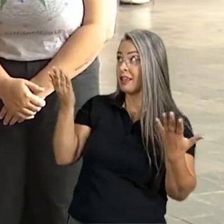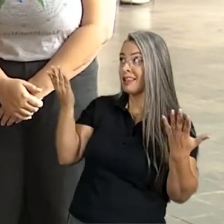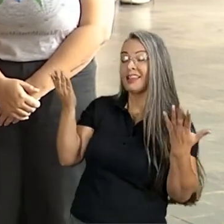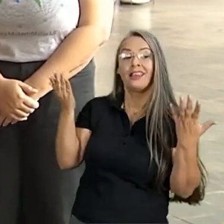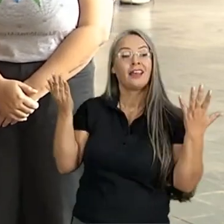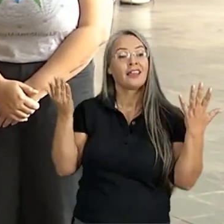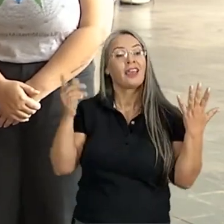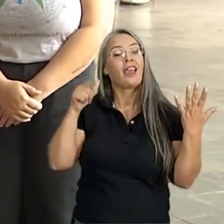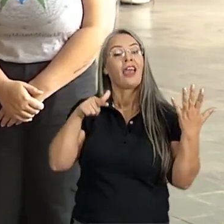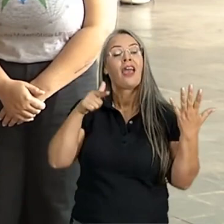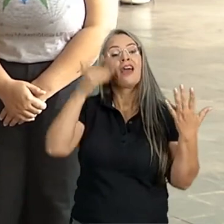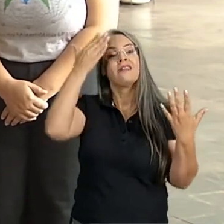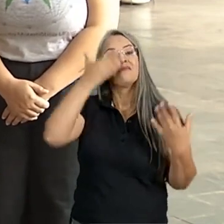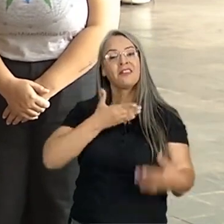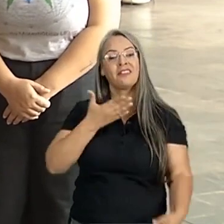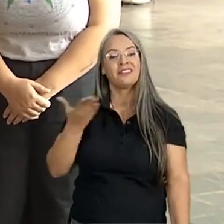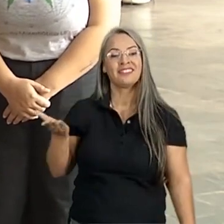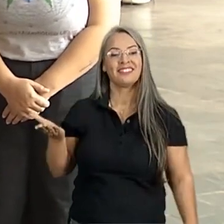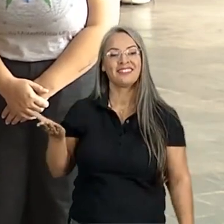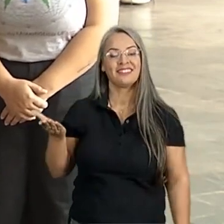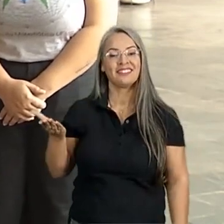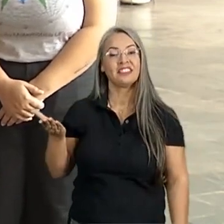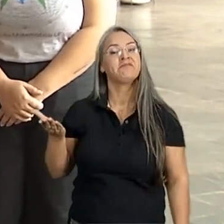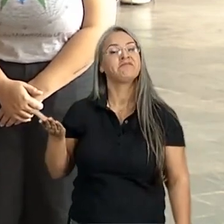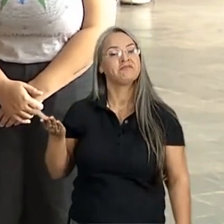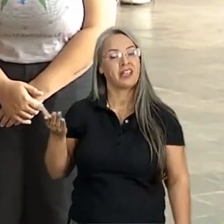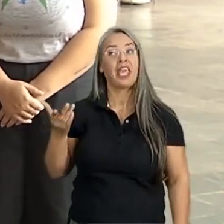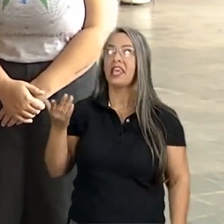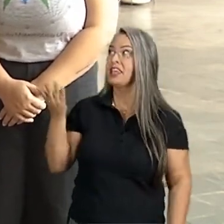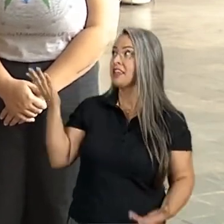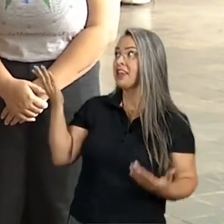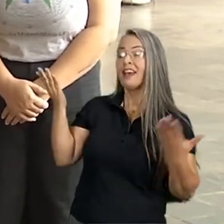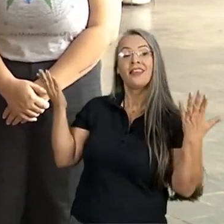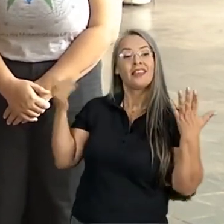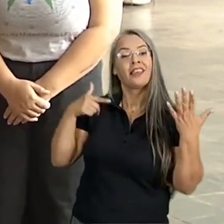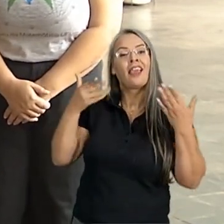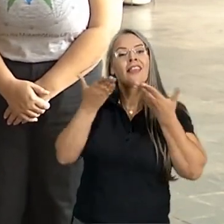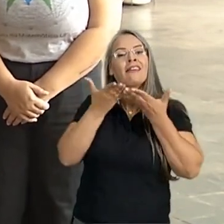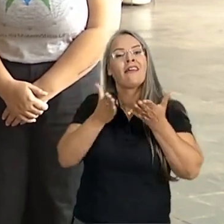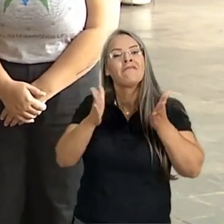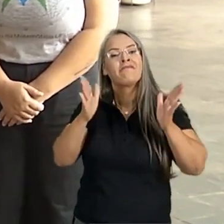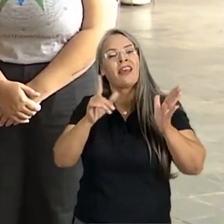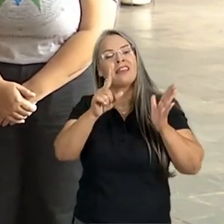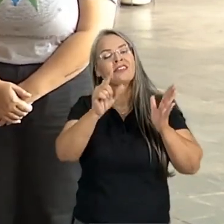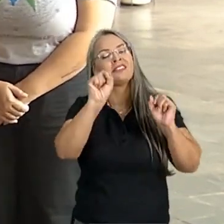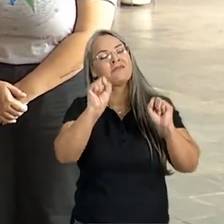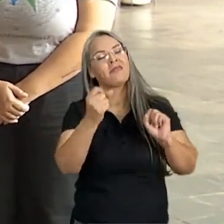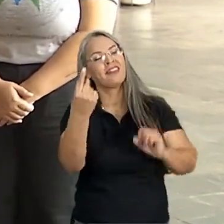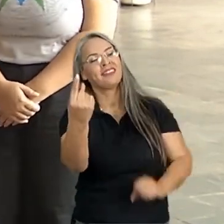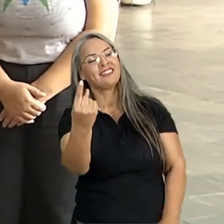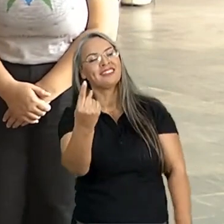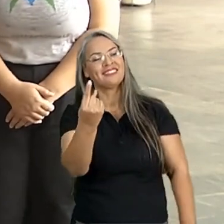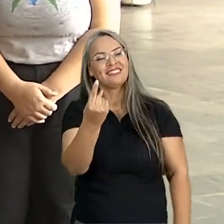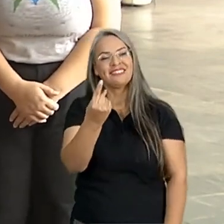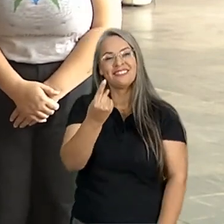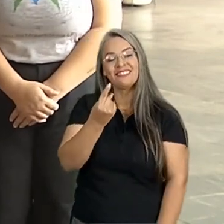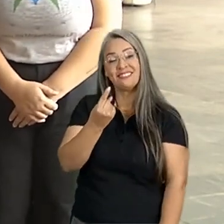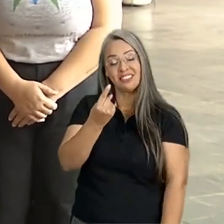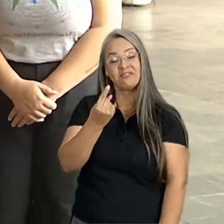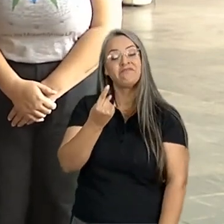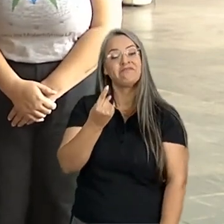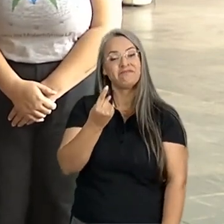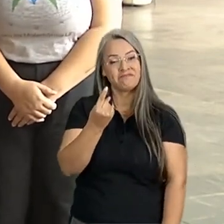também tem um exemplo disso e também quem não sou espaço está aberto para visitas e para que vocês venham como como